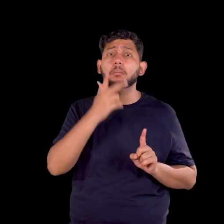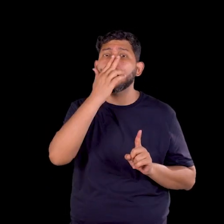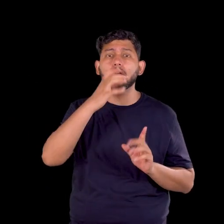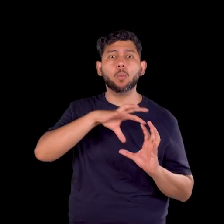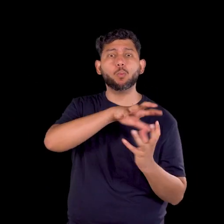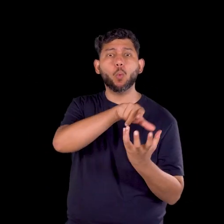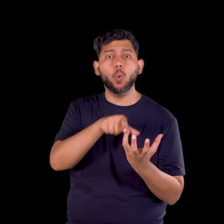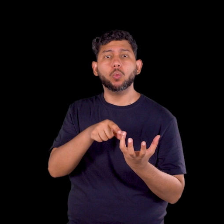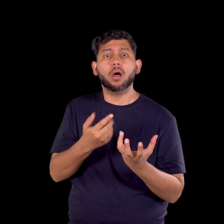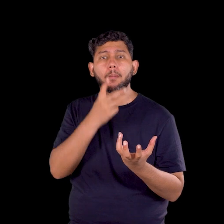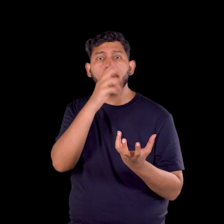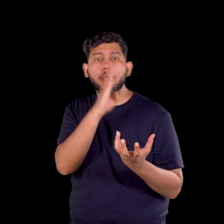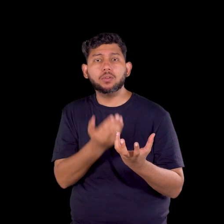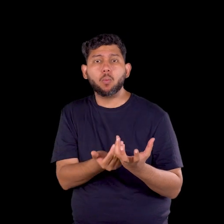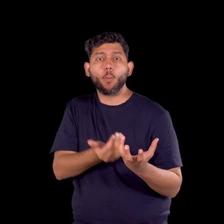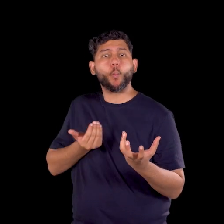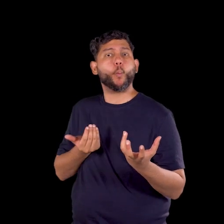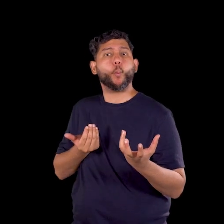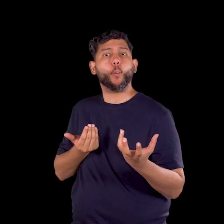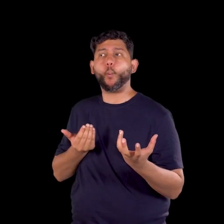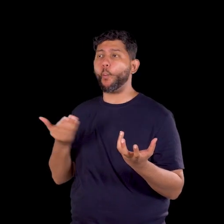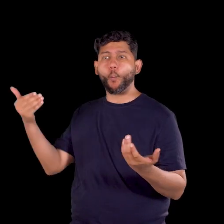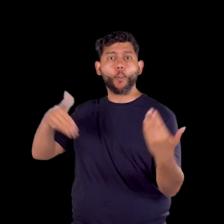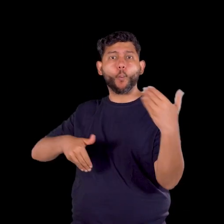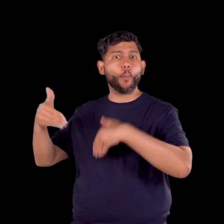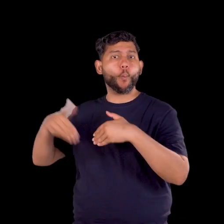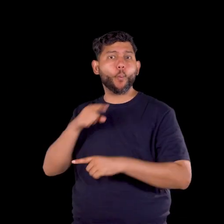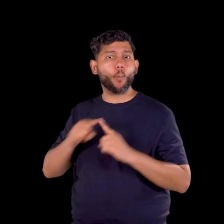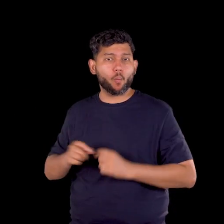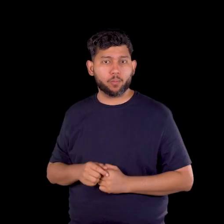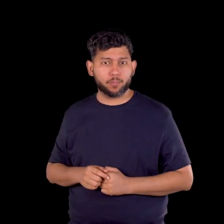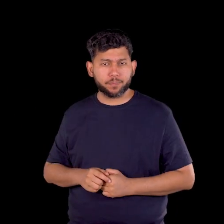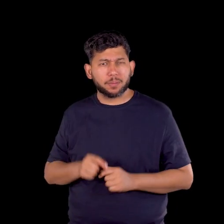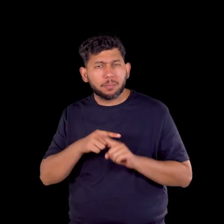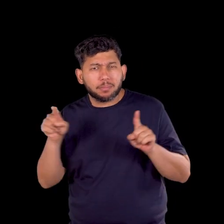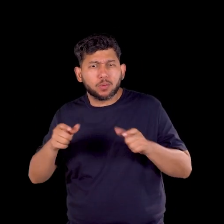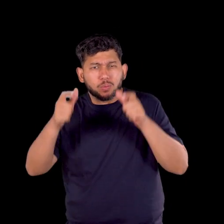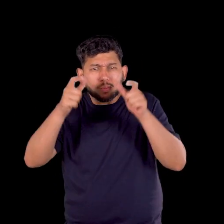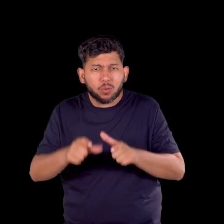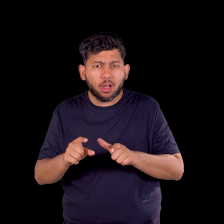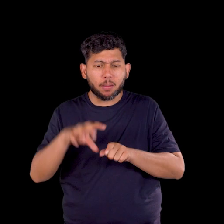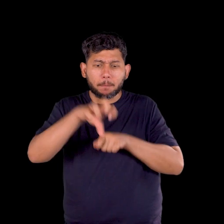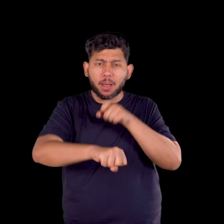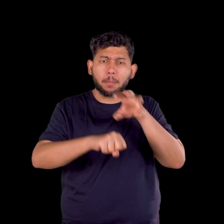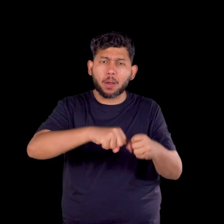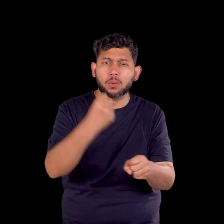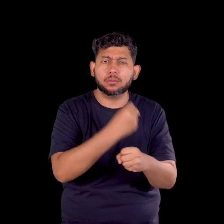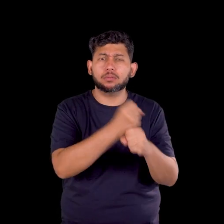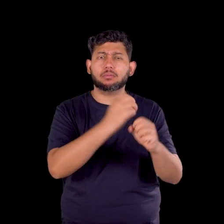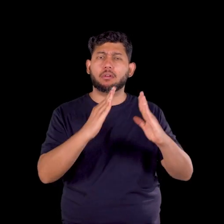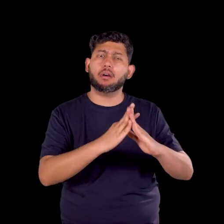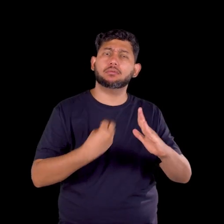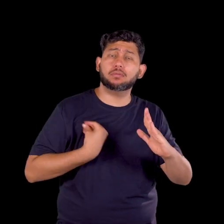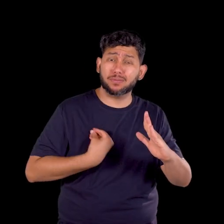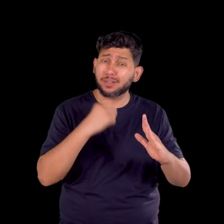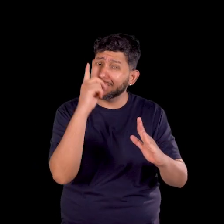mundo. Nesse contexto, povoar o território se mostrou no início uma tarefa difícil e restrita a